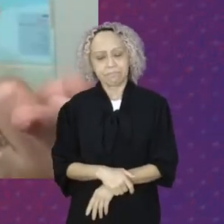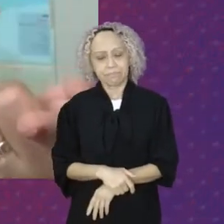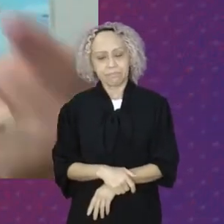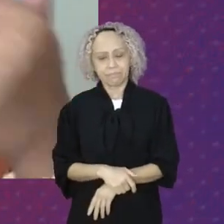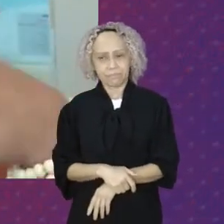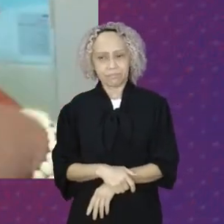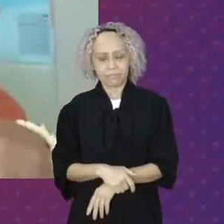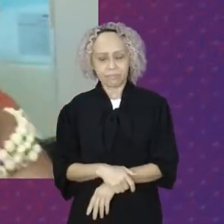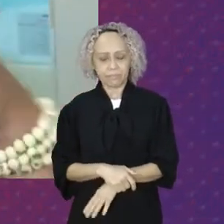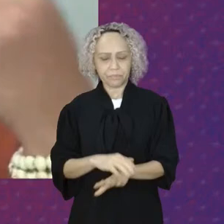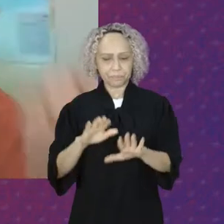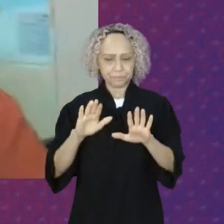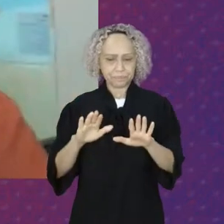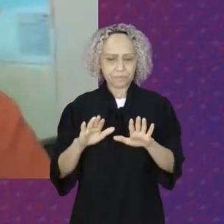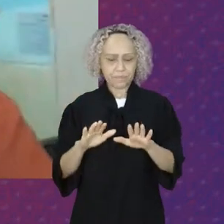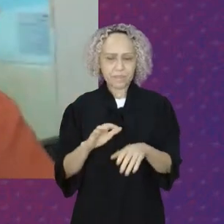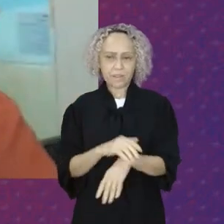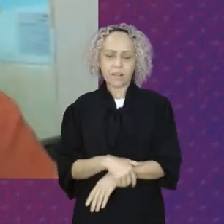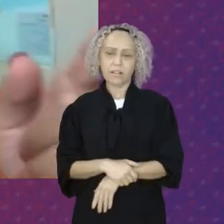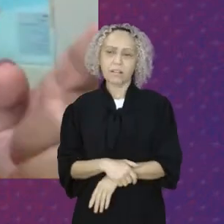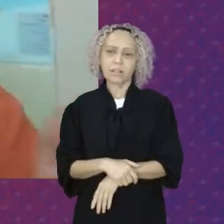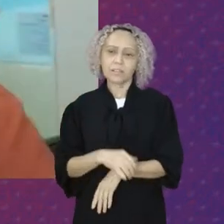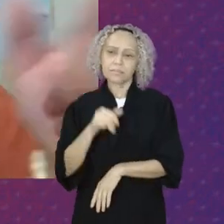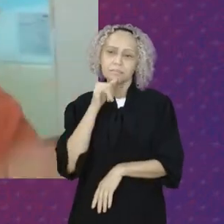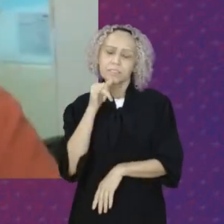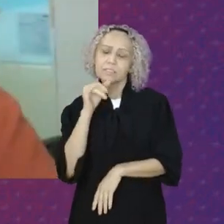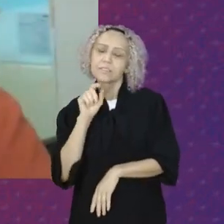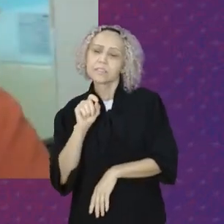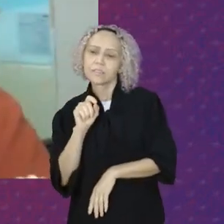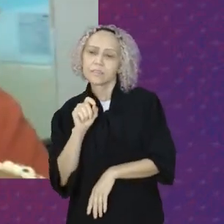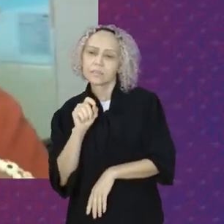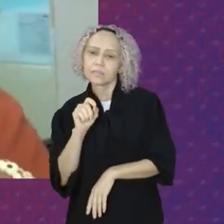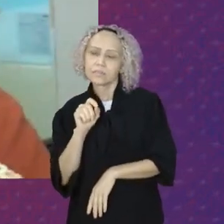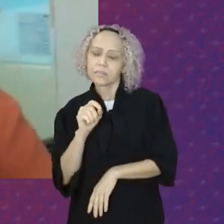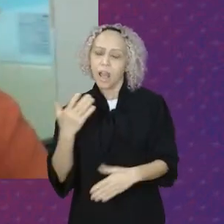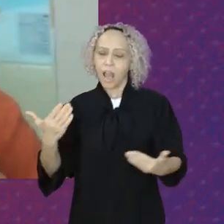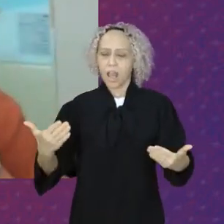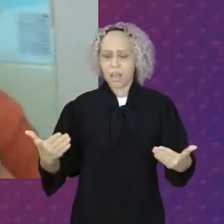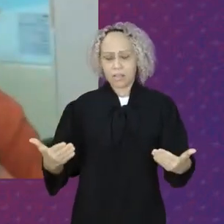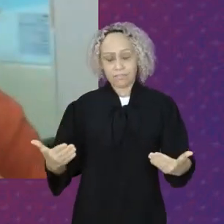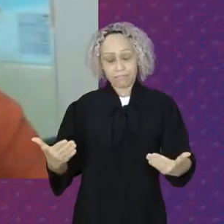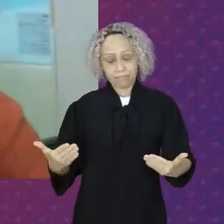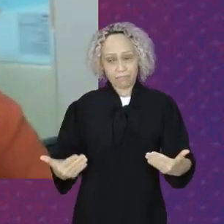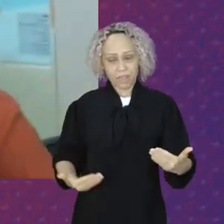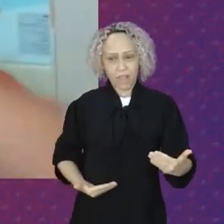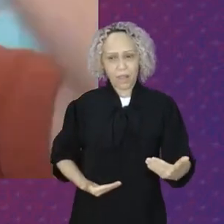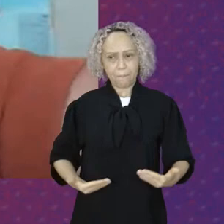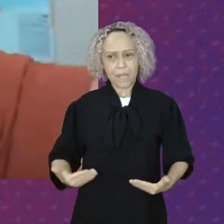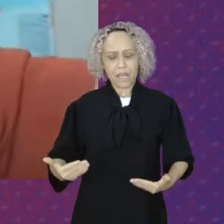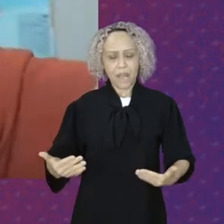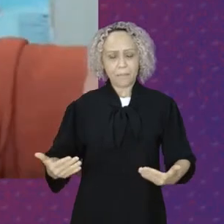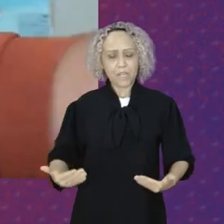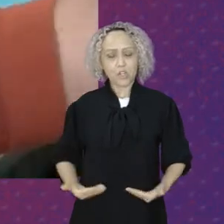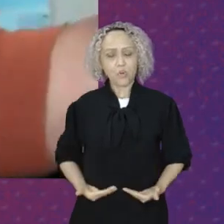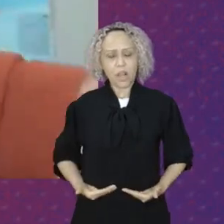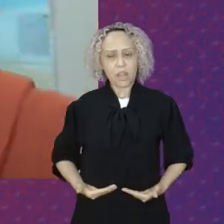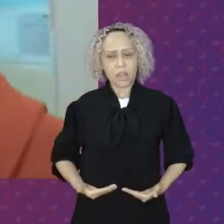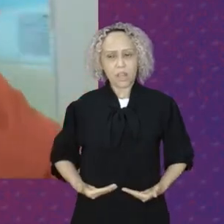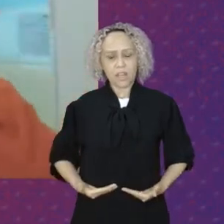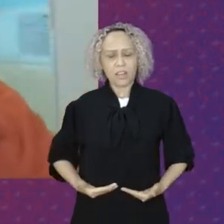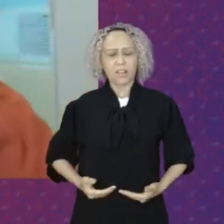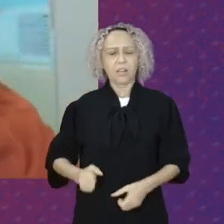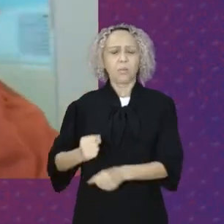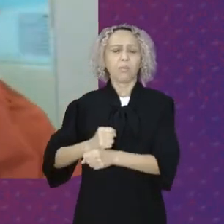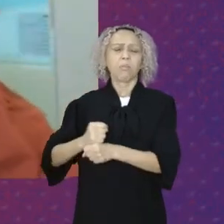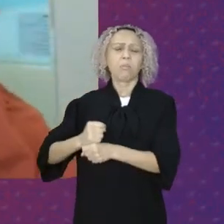uma repercussão depois de deputadas apresentarem. A menstruação, desde muitos anos, séculos e